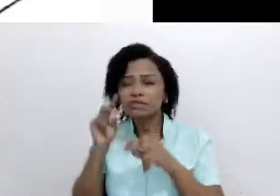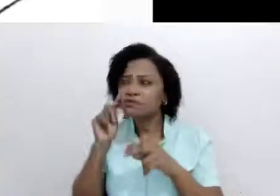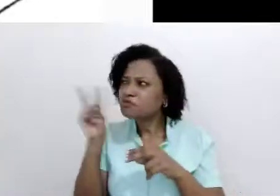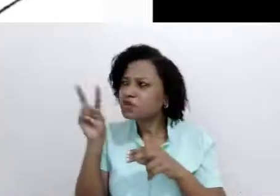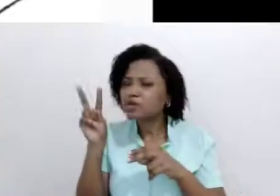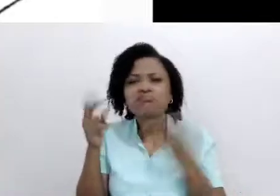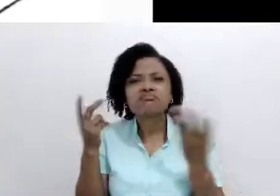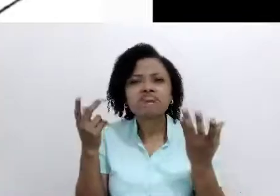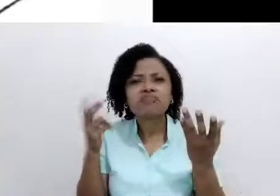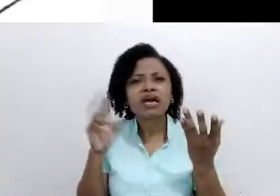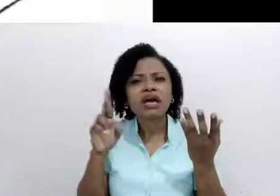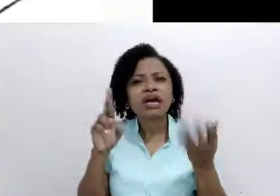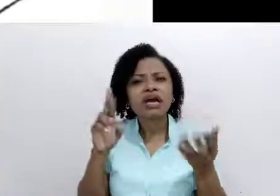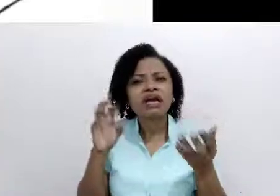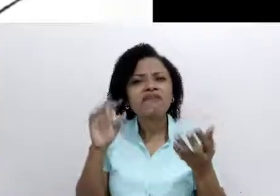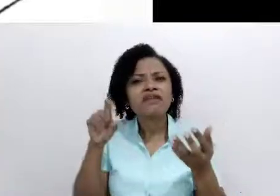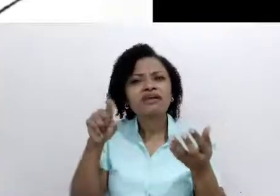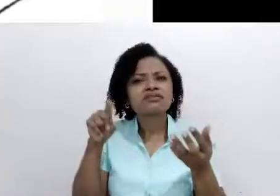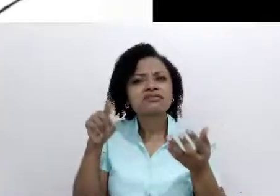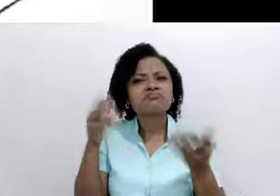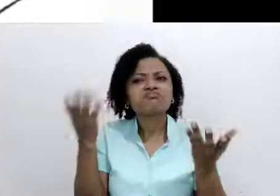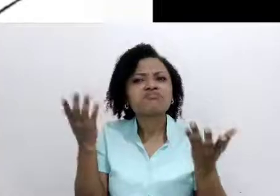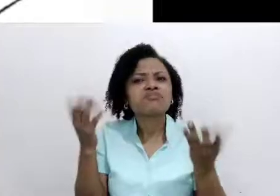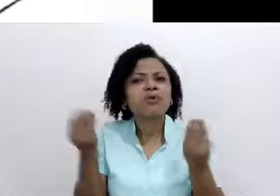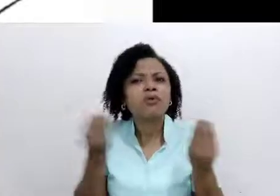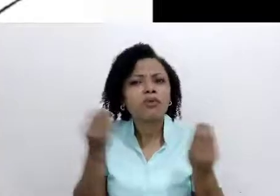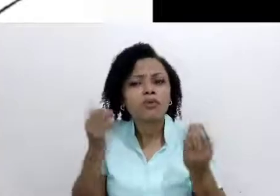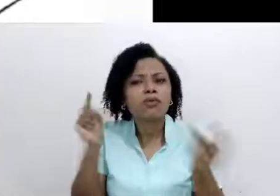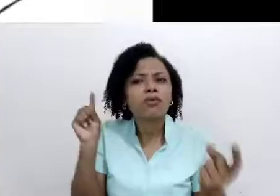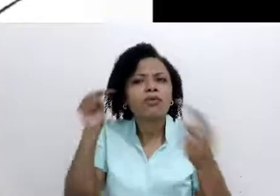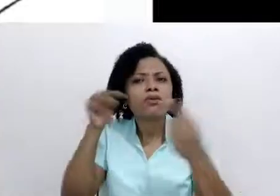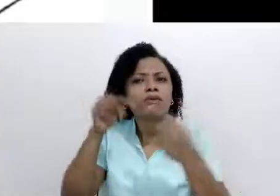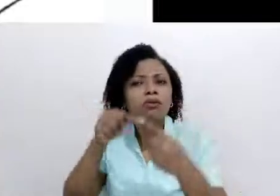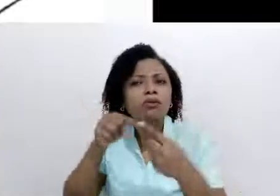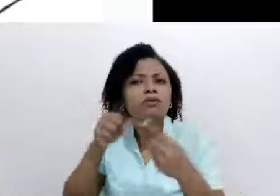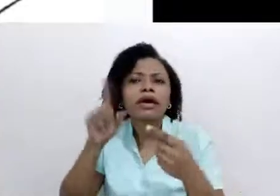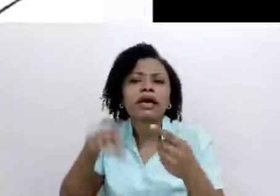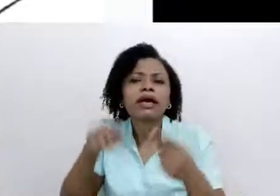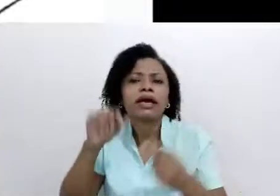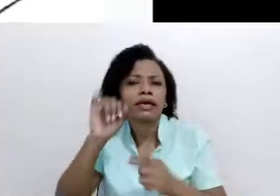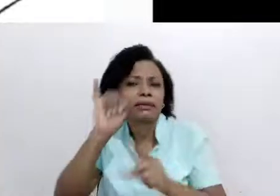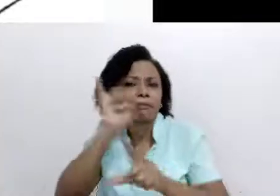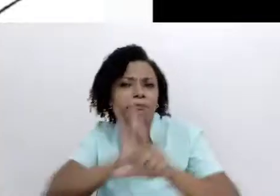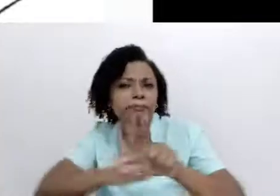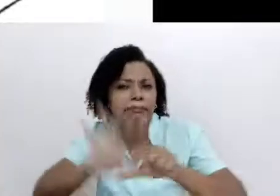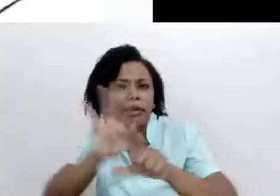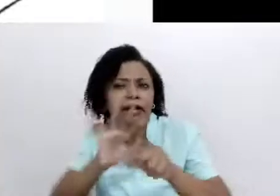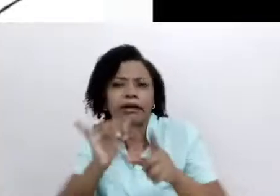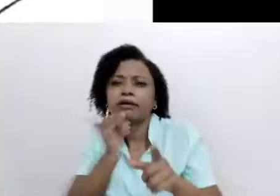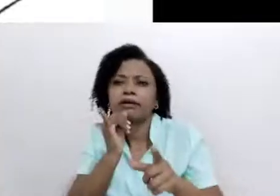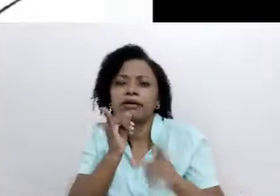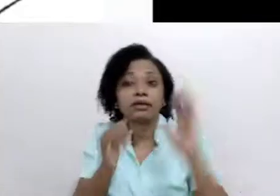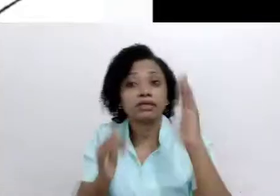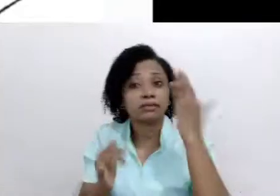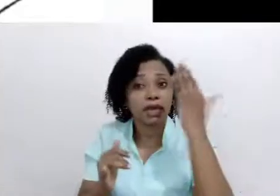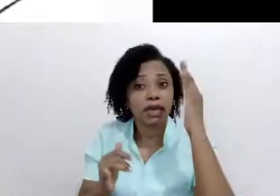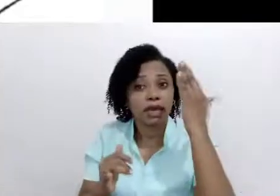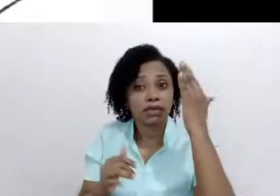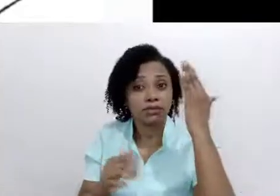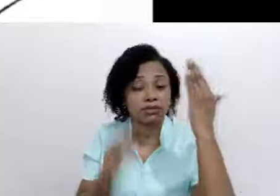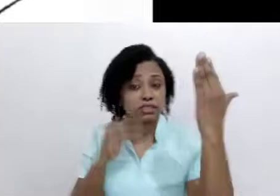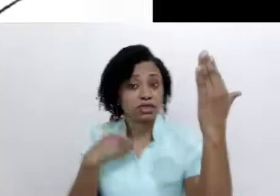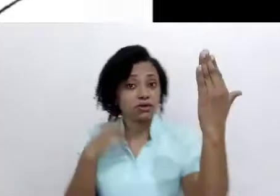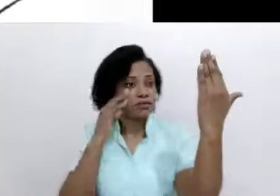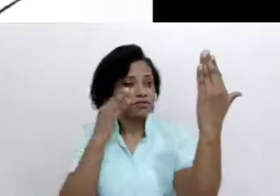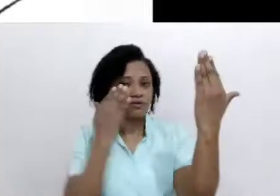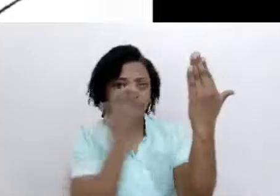Esse tipo de reflexão, ela tem como objetivo a formação de imagens. Por exemplo, um espelho.